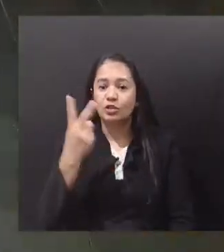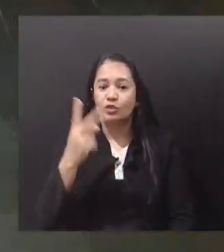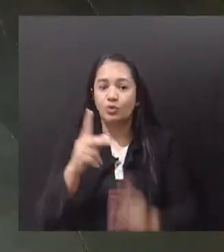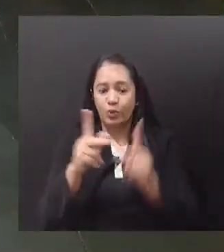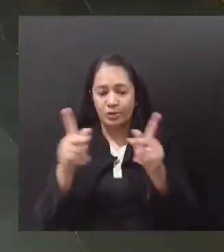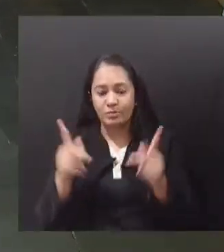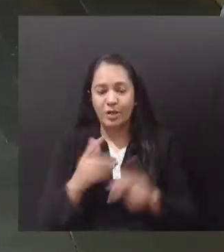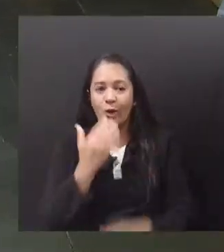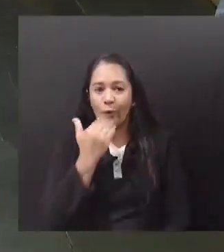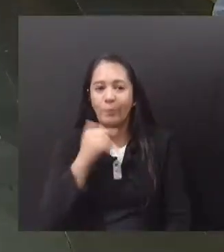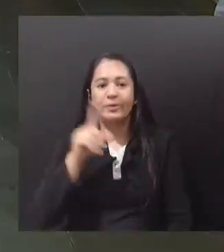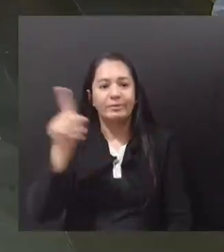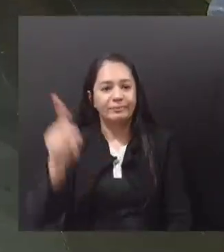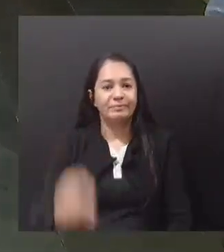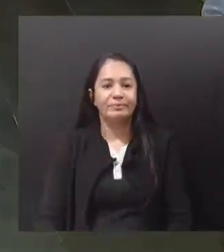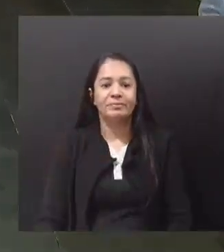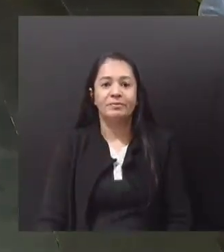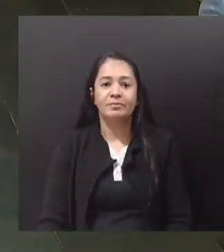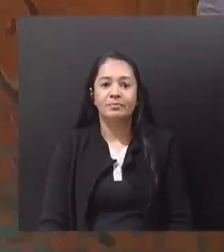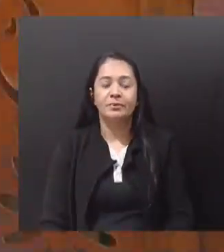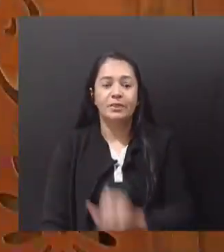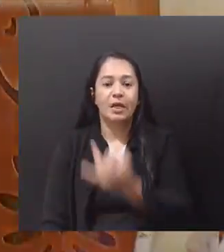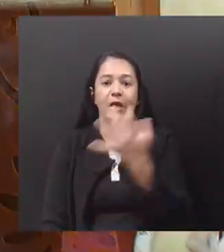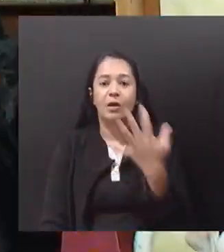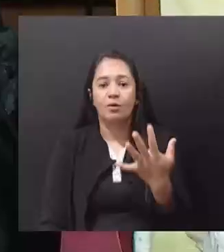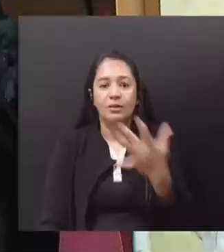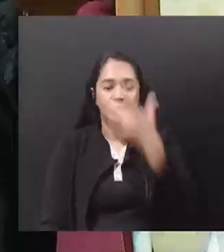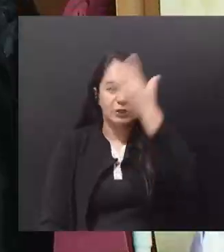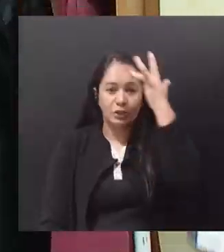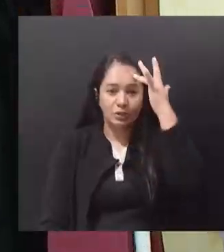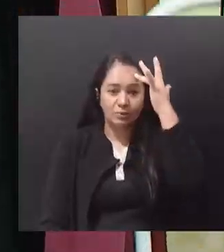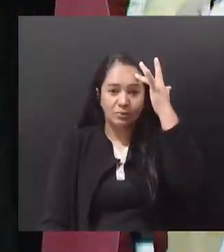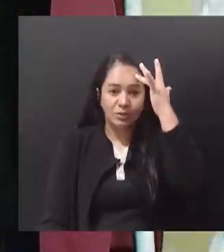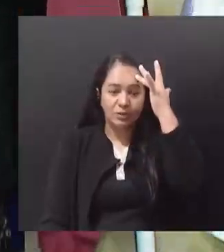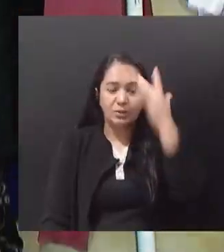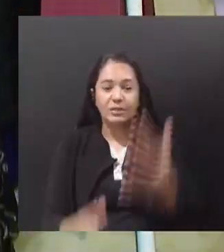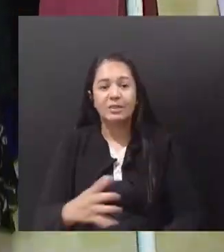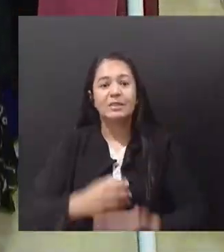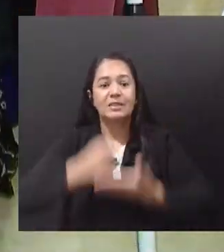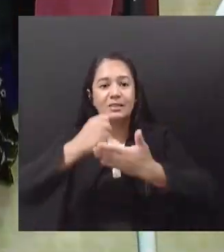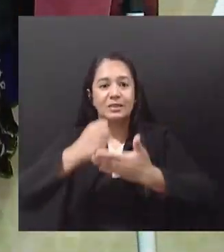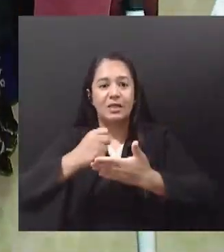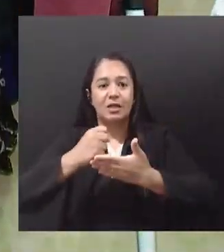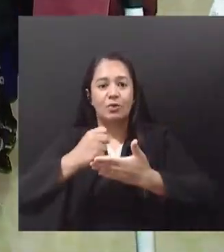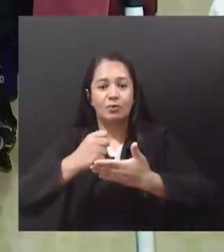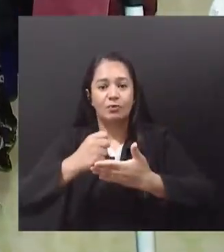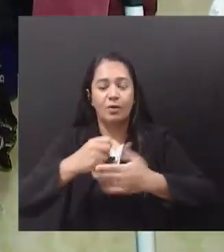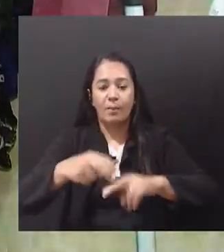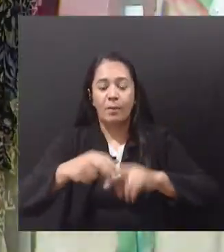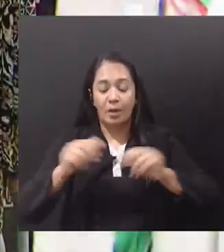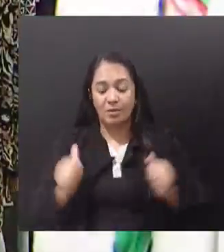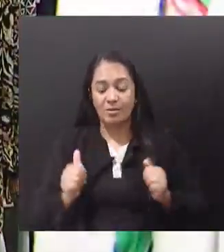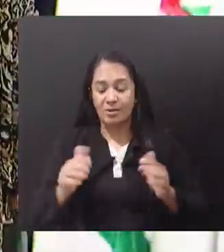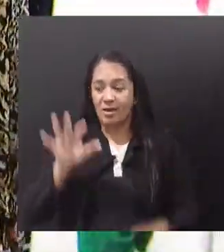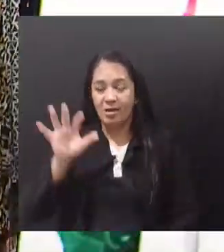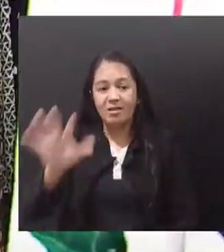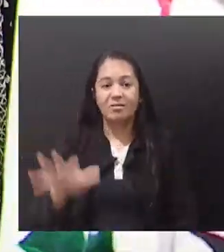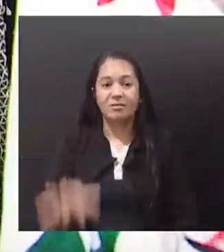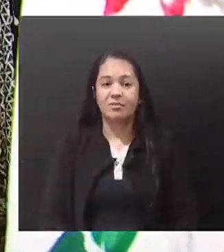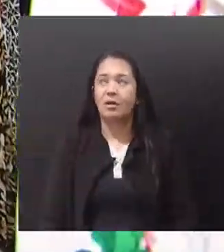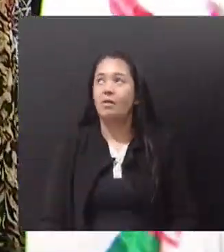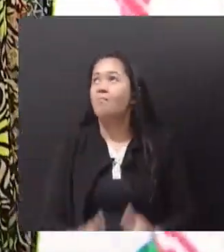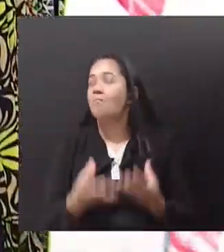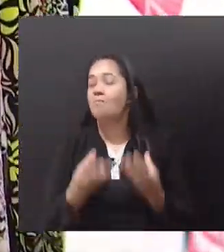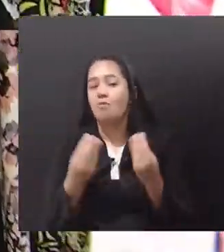comida. O número de pessoas que foram salvas só por essa iniciativa é muito grande,